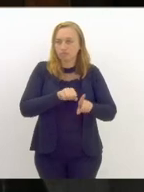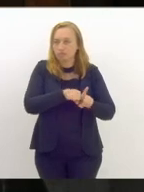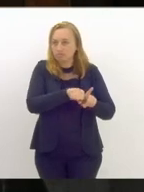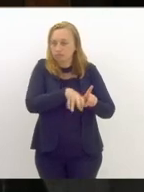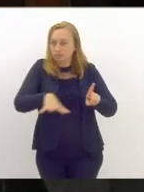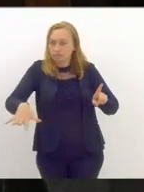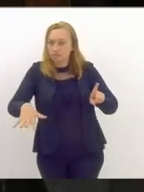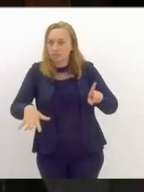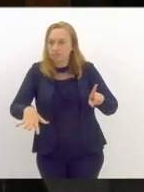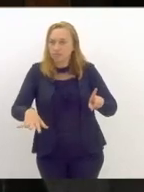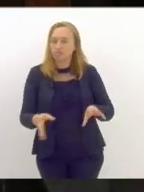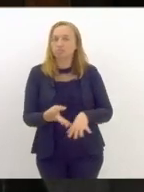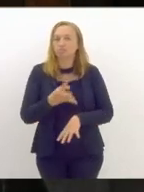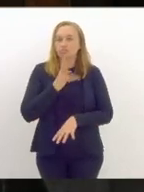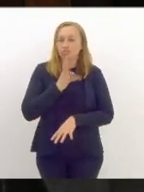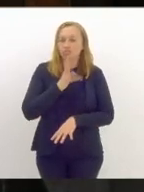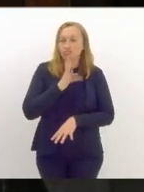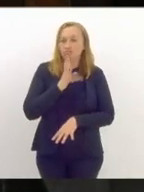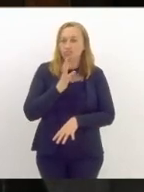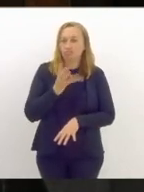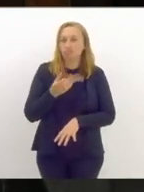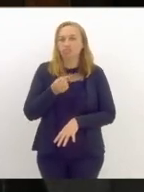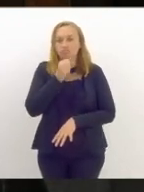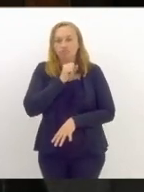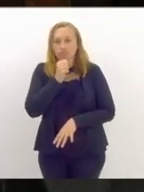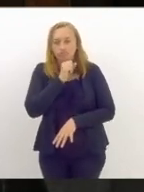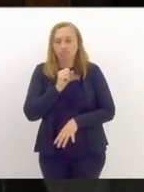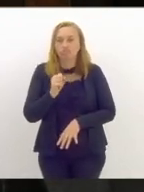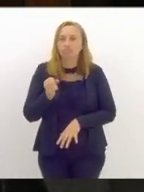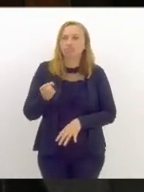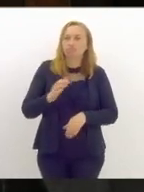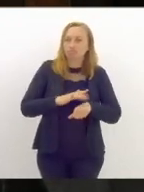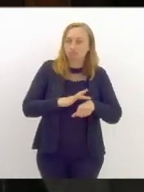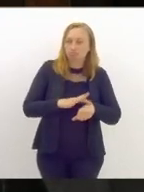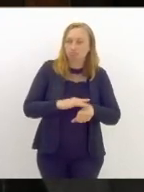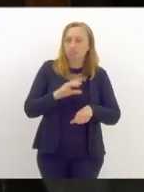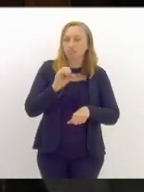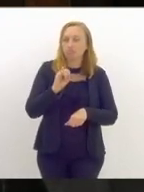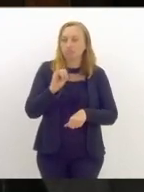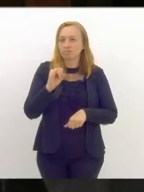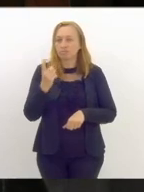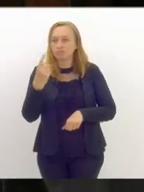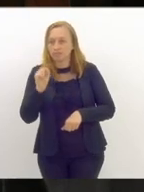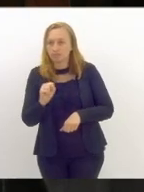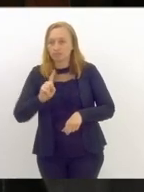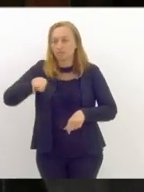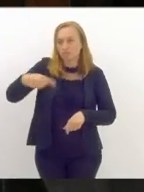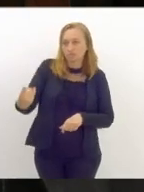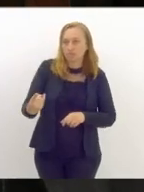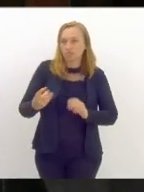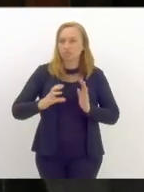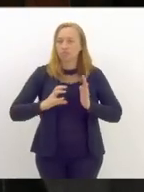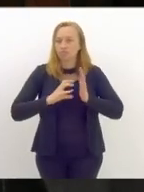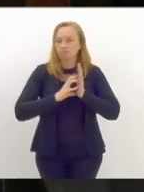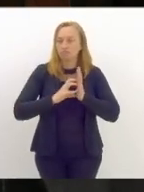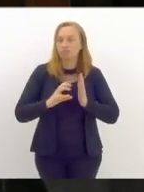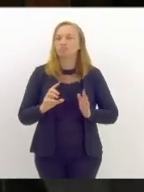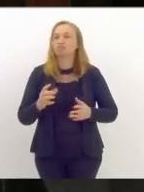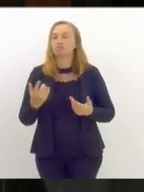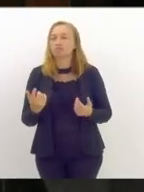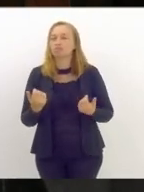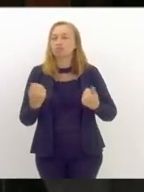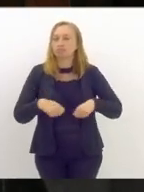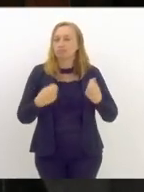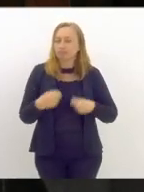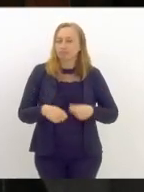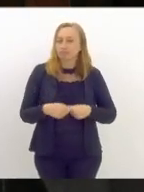com as já conhecidas velhas doenças, como AIDS, tuberculose, hanseníase, entre outras. Precisamos de sistemas de informação ágeis, de